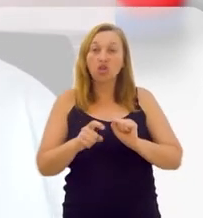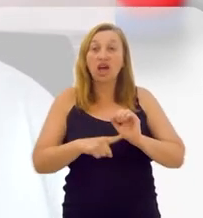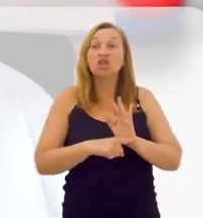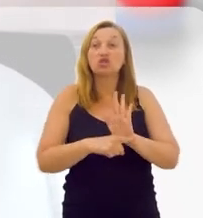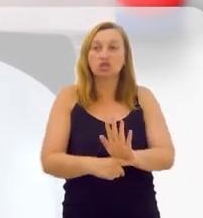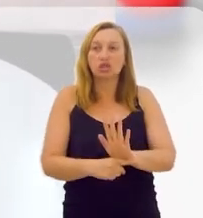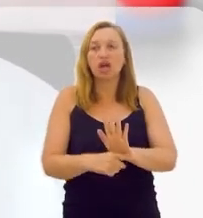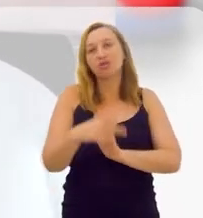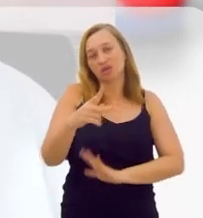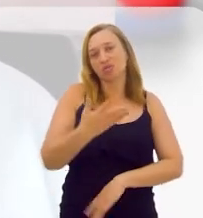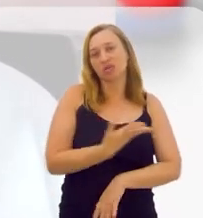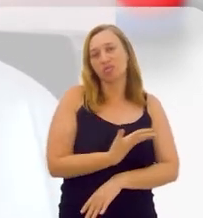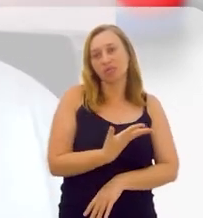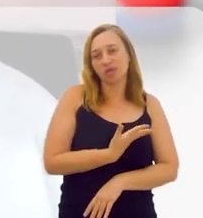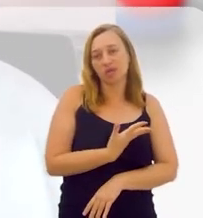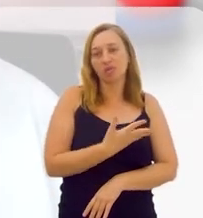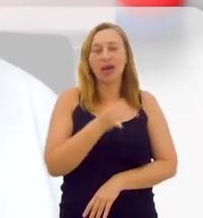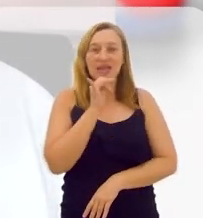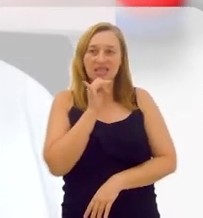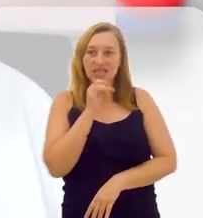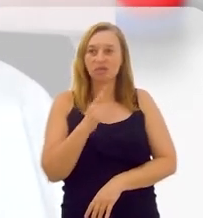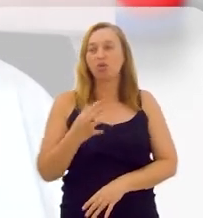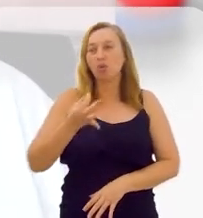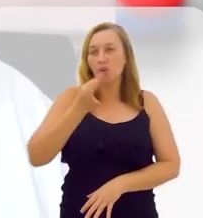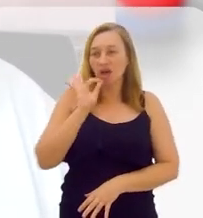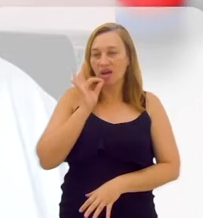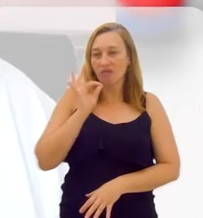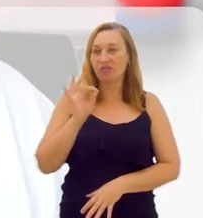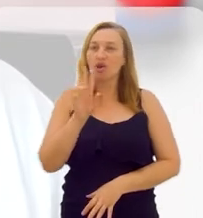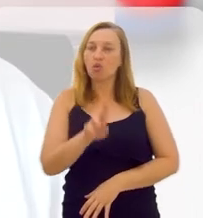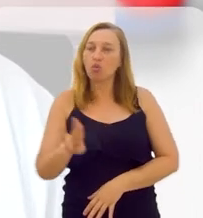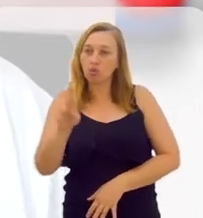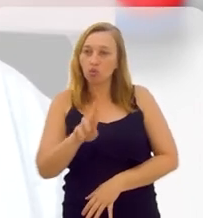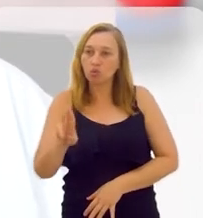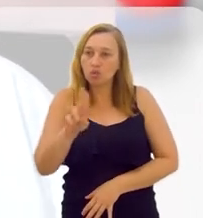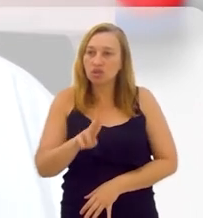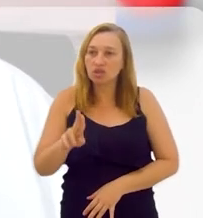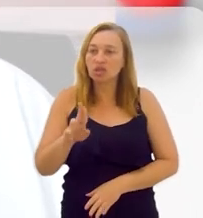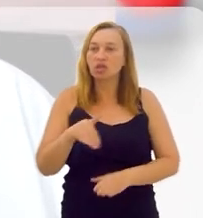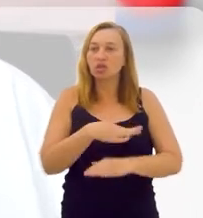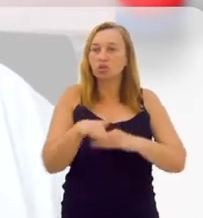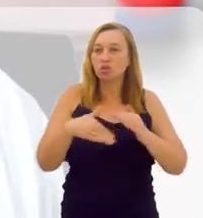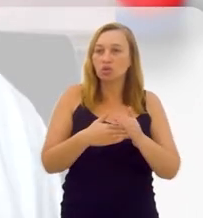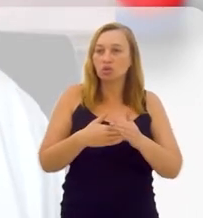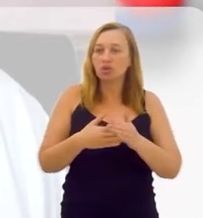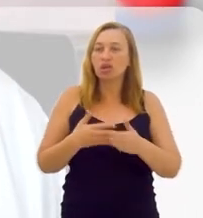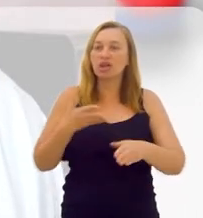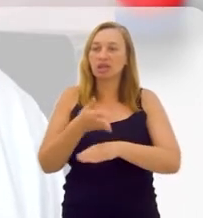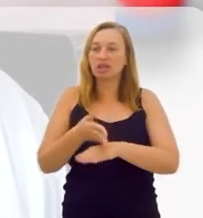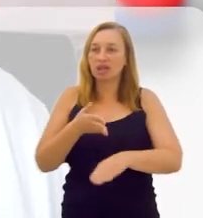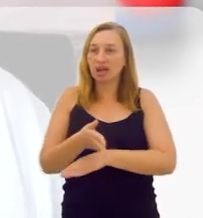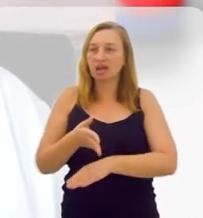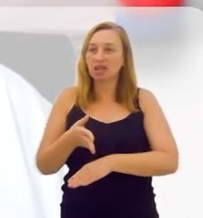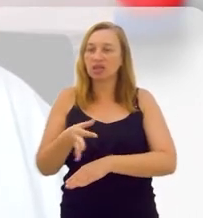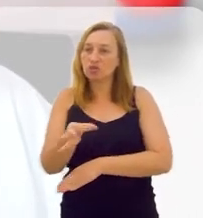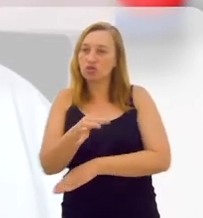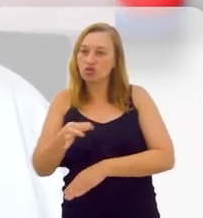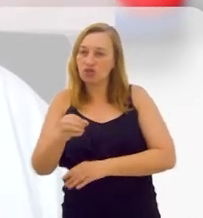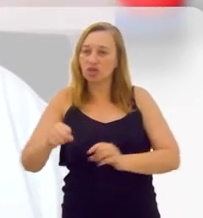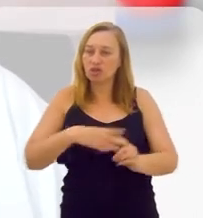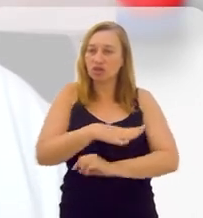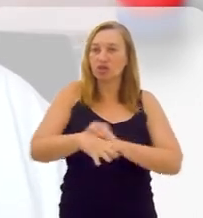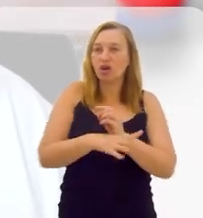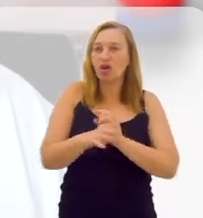pode ajudar os seus amigos, como assim, por exemplo, o café ele utiliza toda a entrada do Mumbuca só